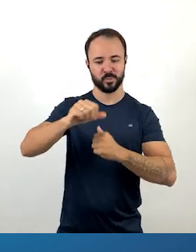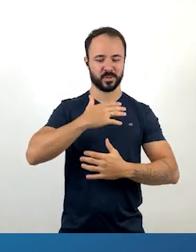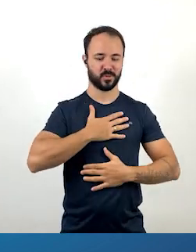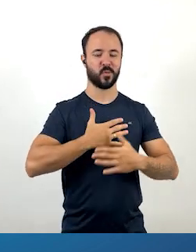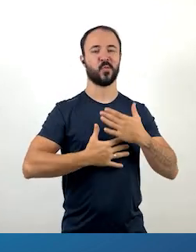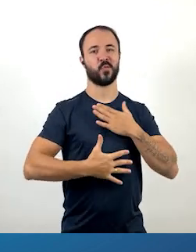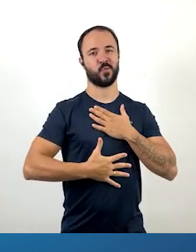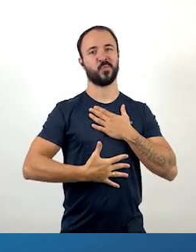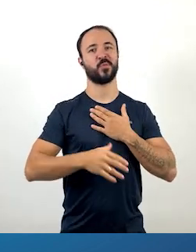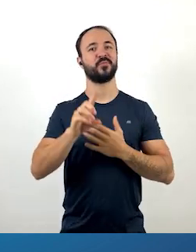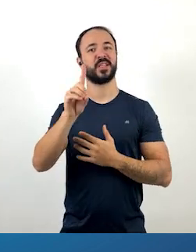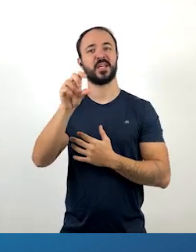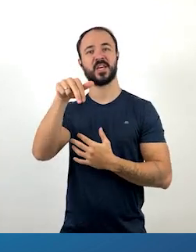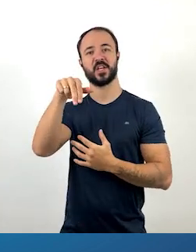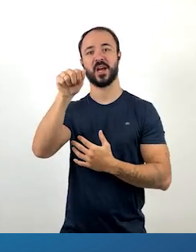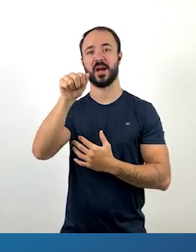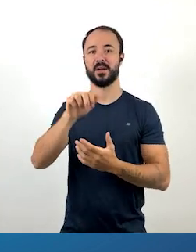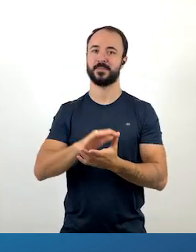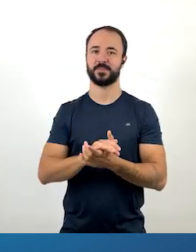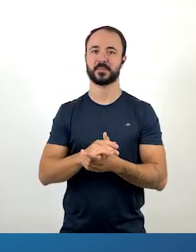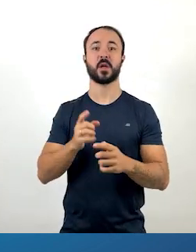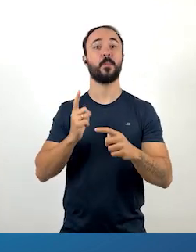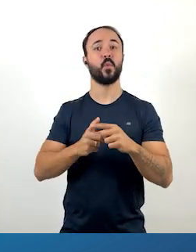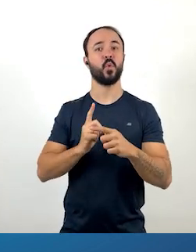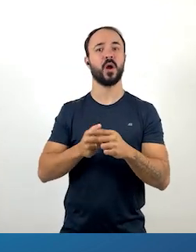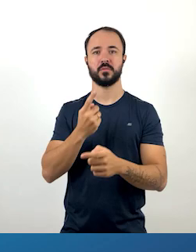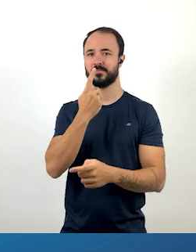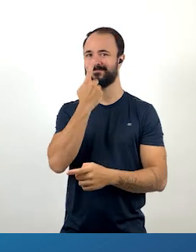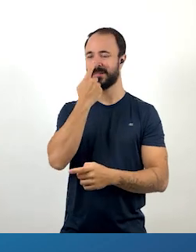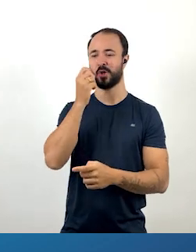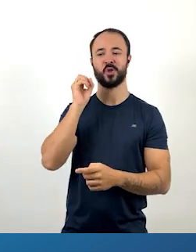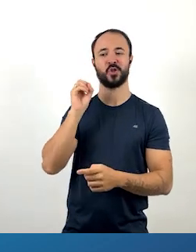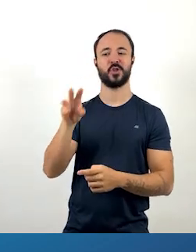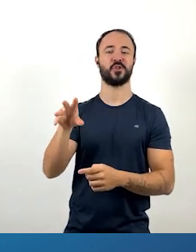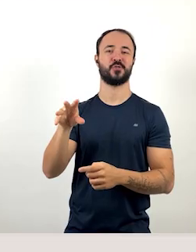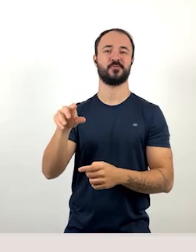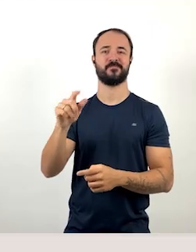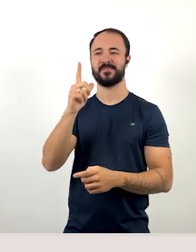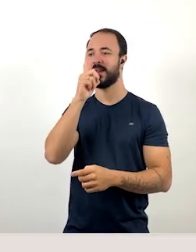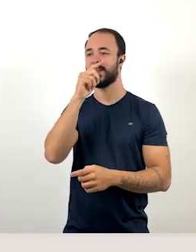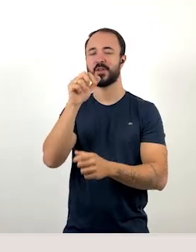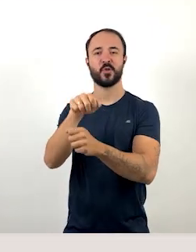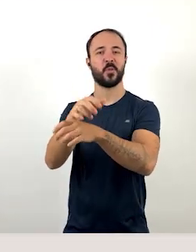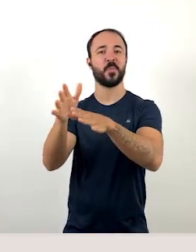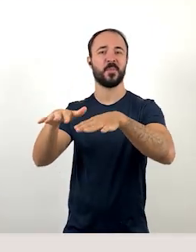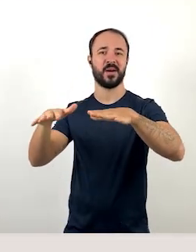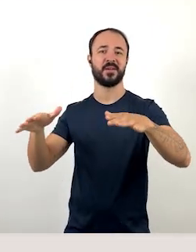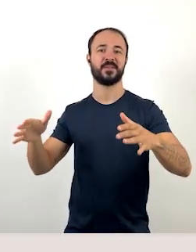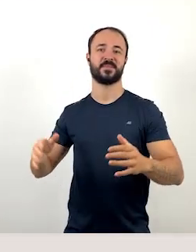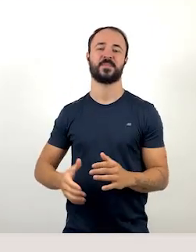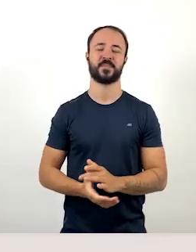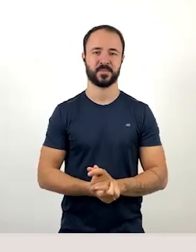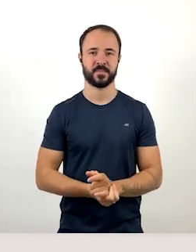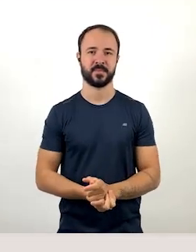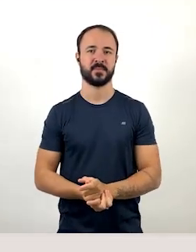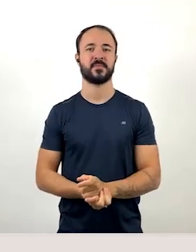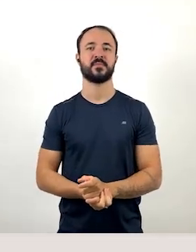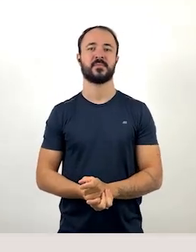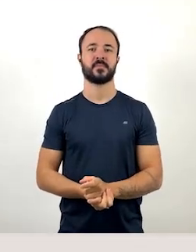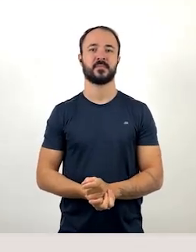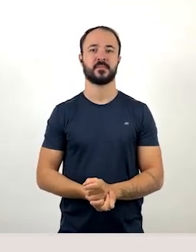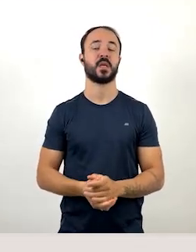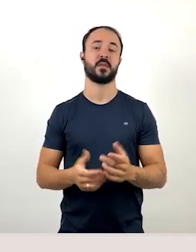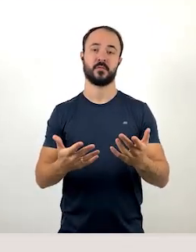A radiação ionizante pode provocar efeitos diretos e indiretos no DNA. o que gera mutações genéticas e,